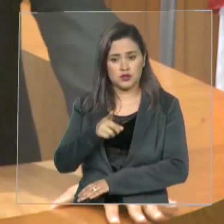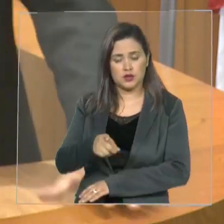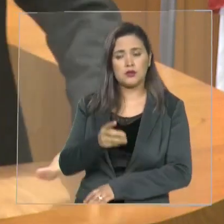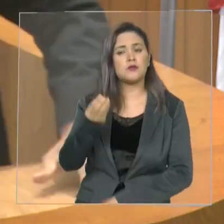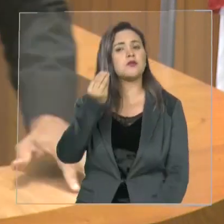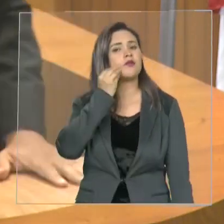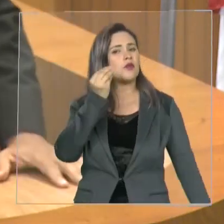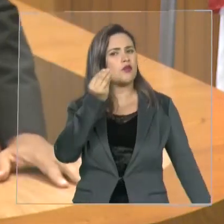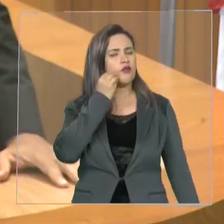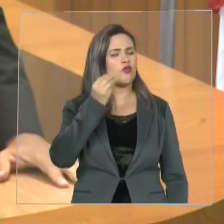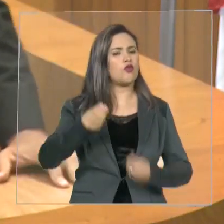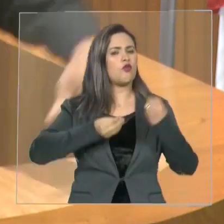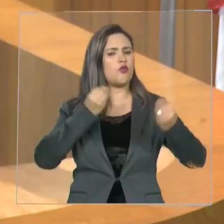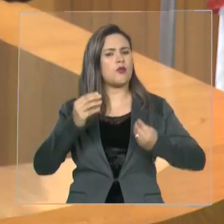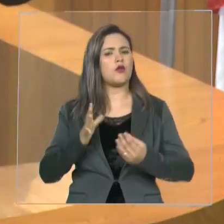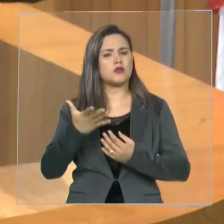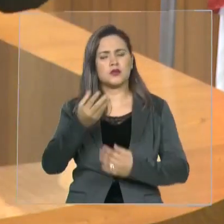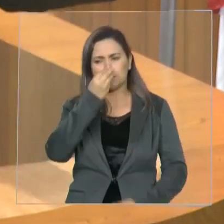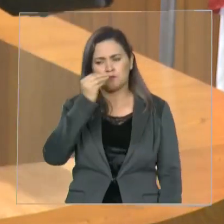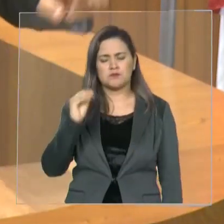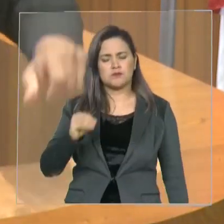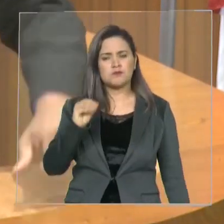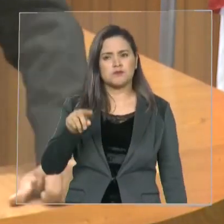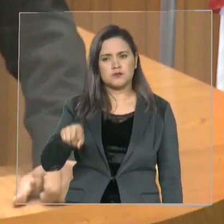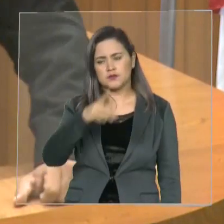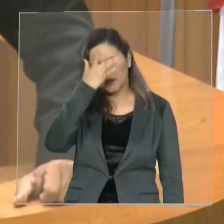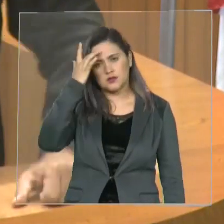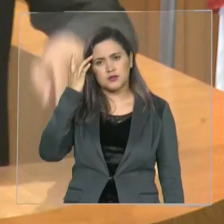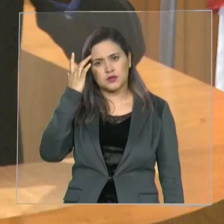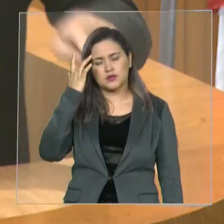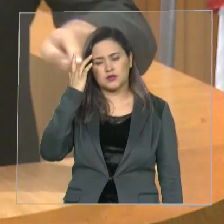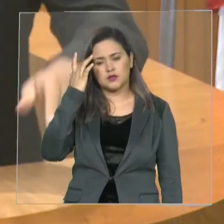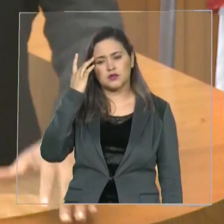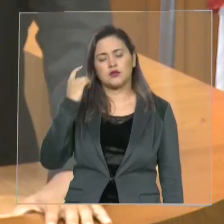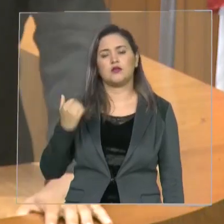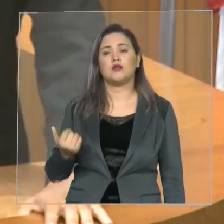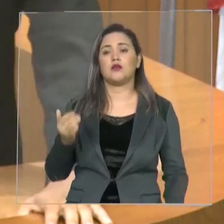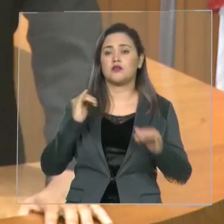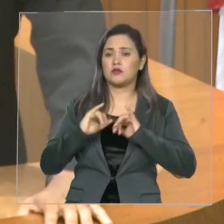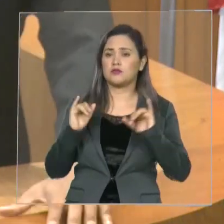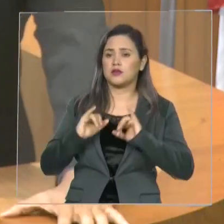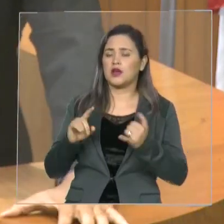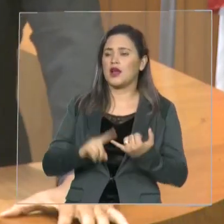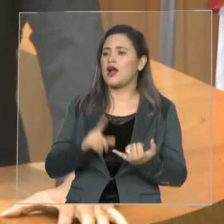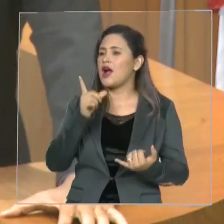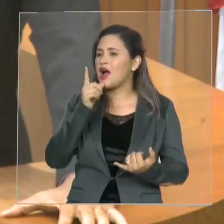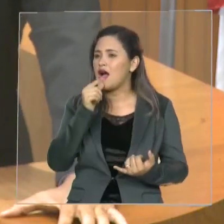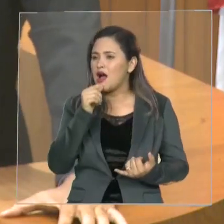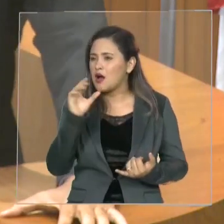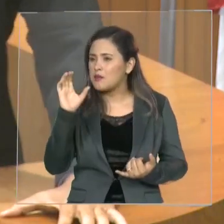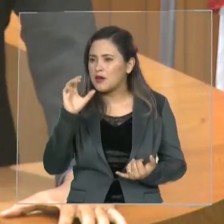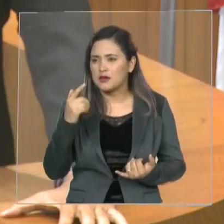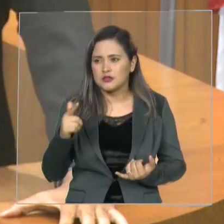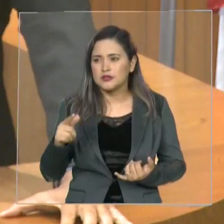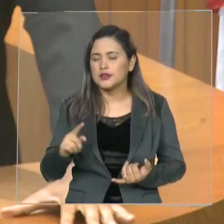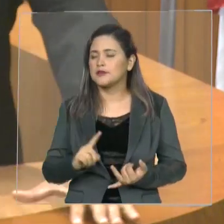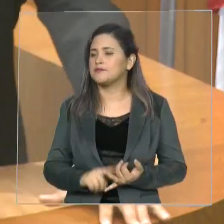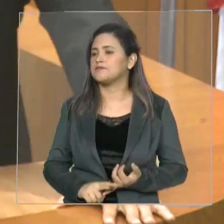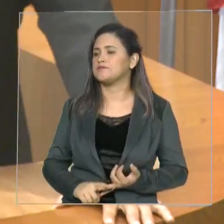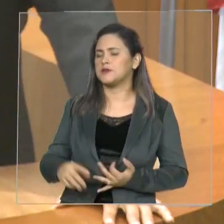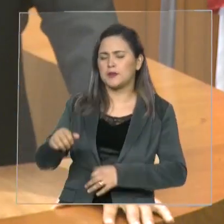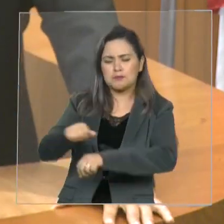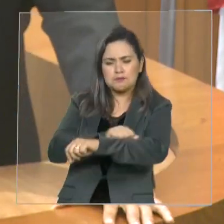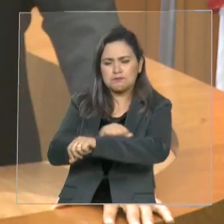pessoas estão lá. Os depoimentos das pessoas não terem água potável, não ter água para tomar